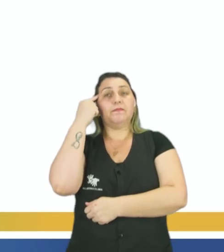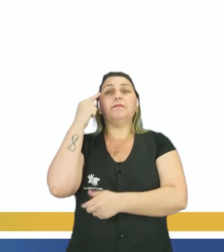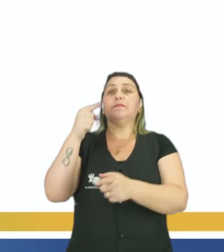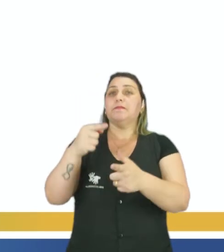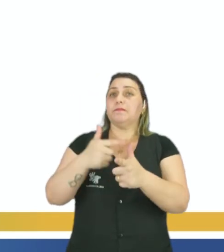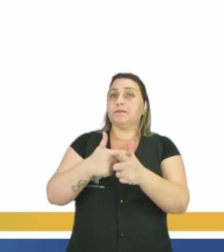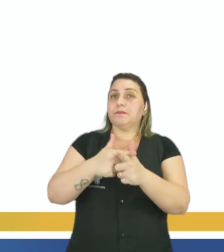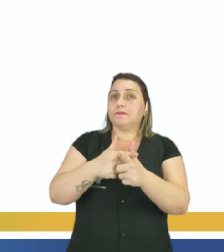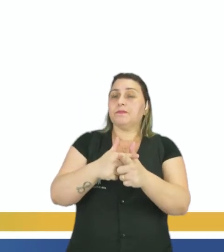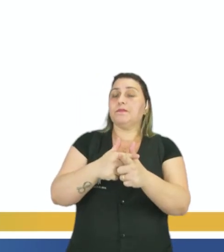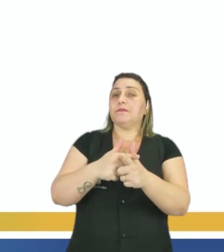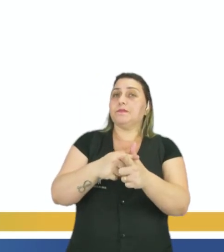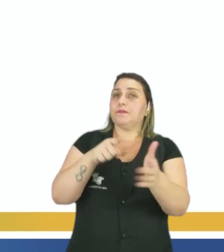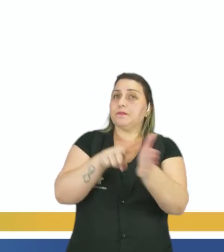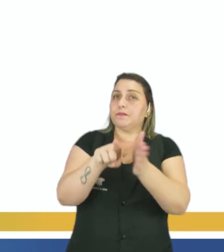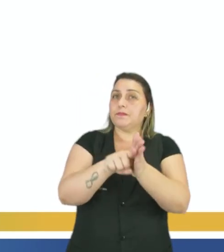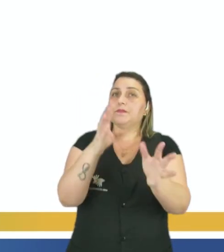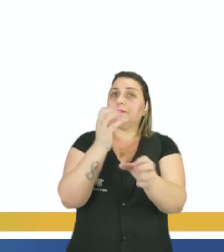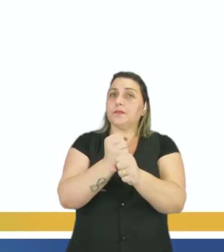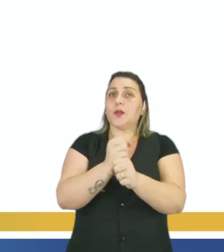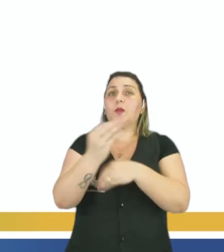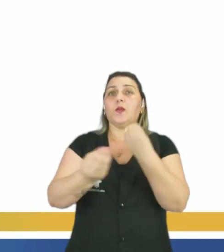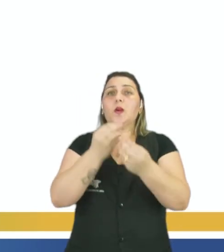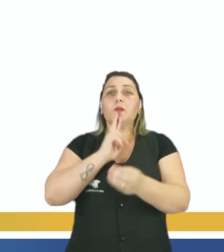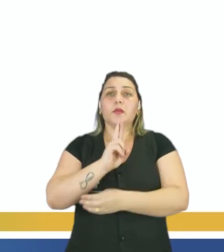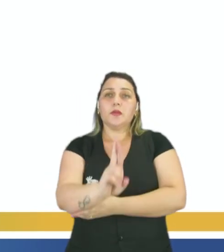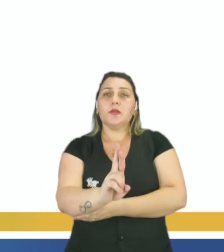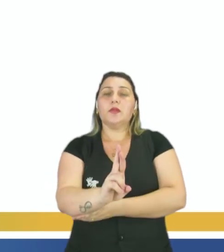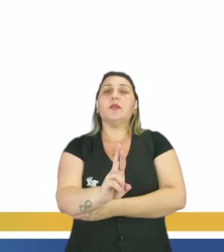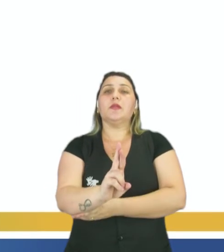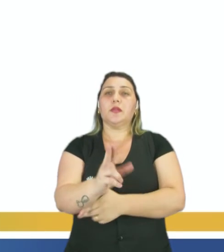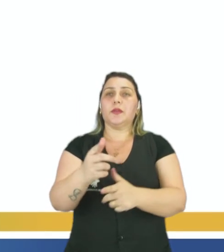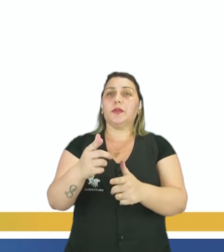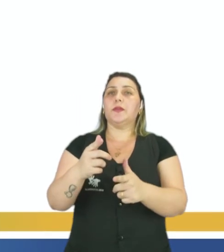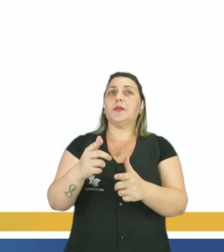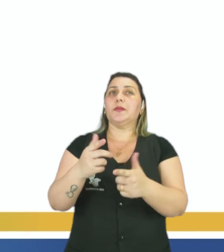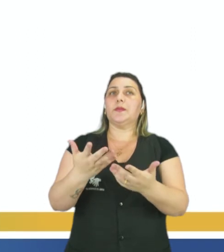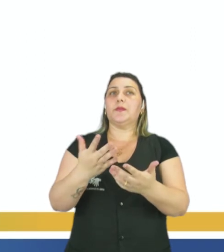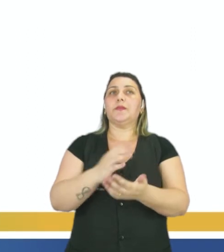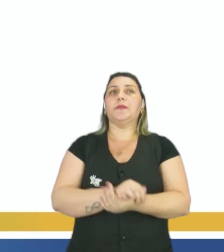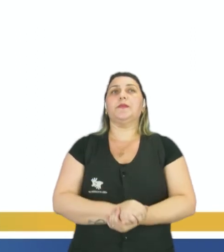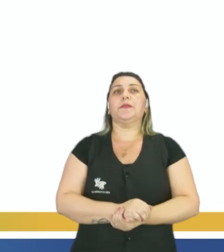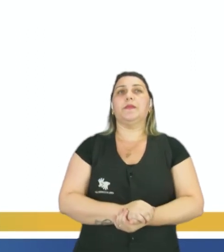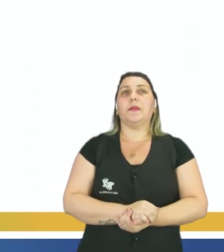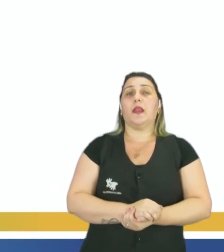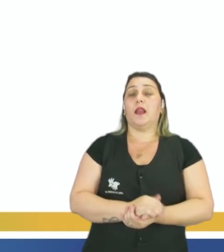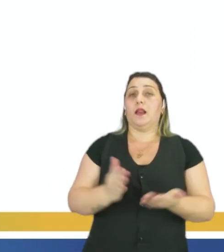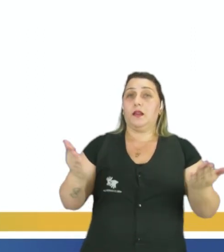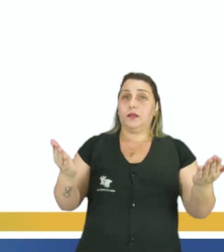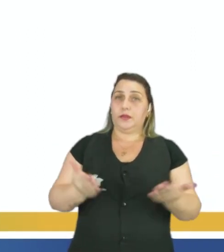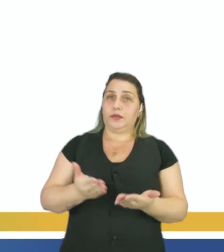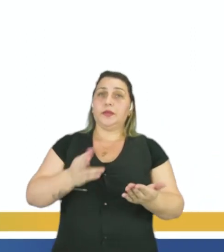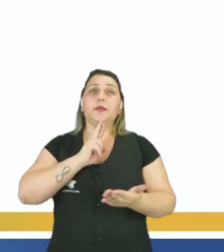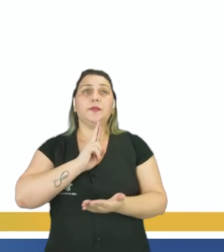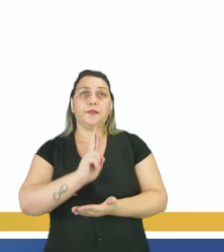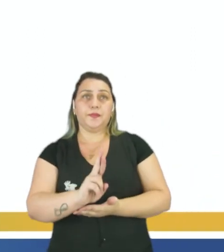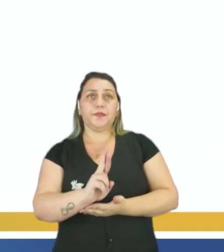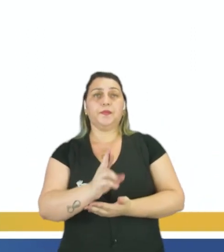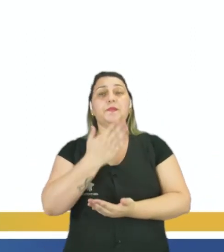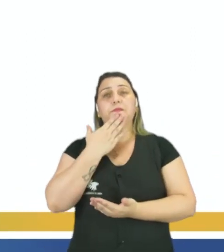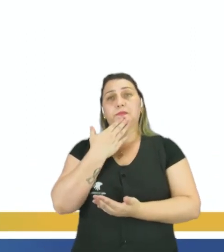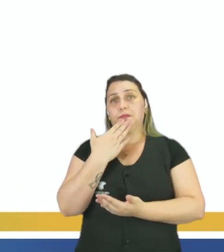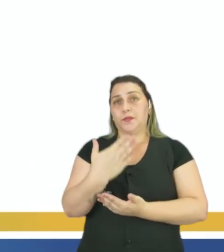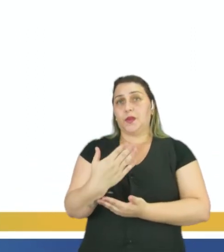situação e verifiquem como solucionar esse caso. Então vamos à solução, gente.